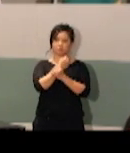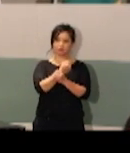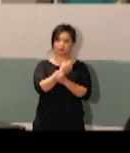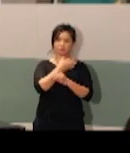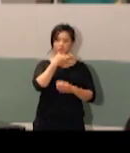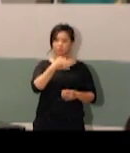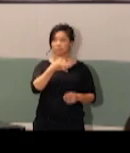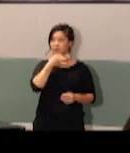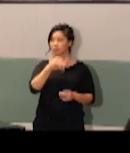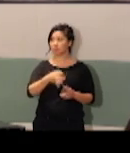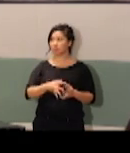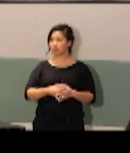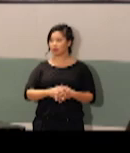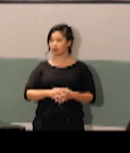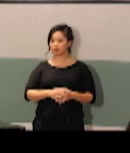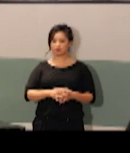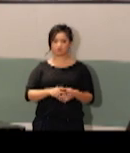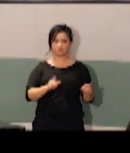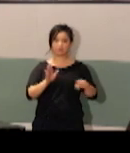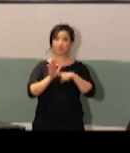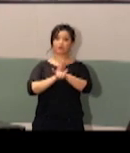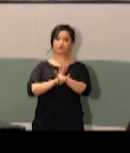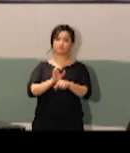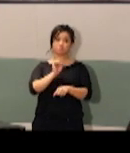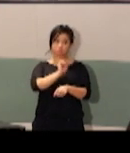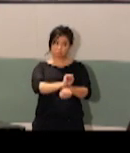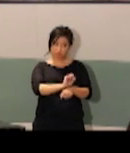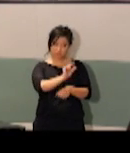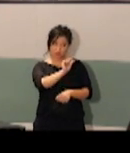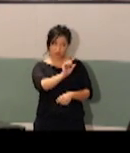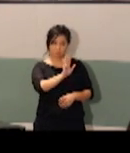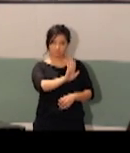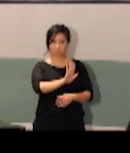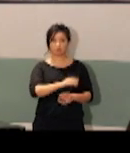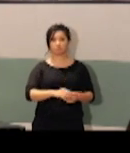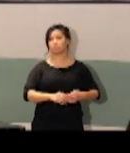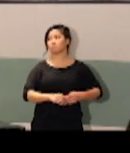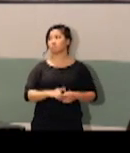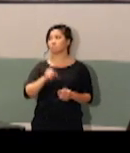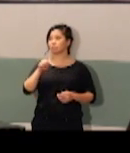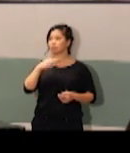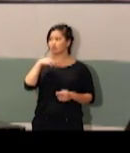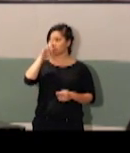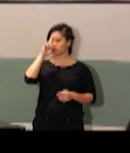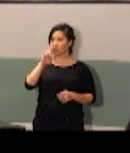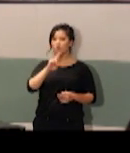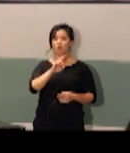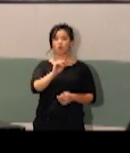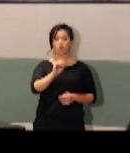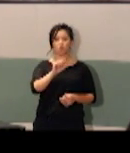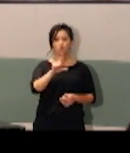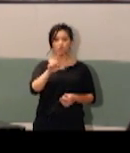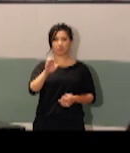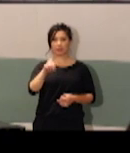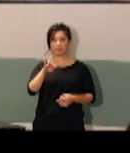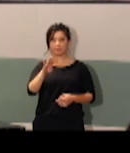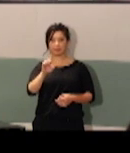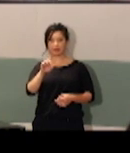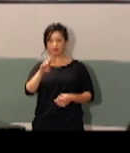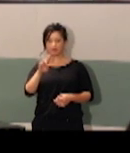comentário, só um minutinho, por favor, que vai comentar é o senhor Hollenberg.